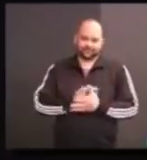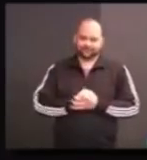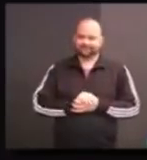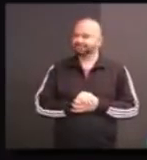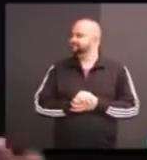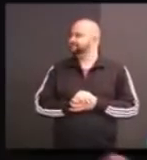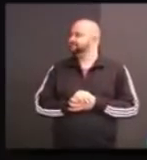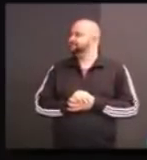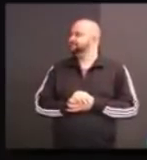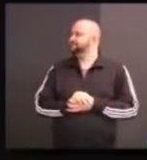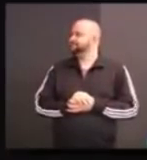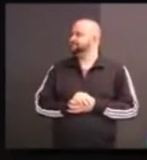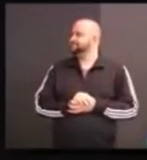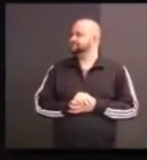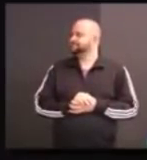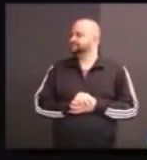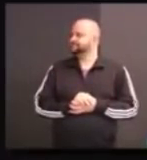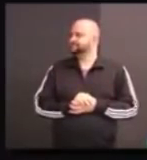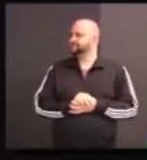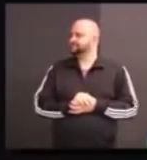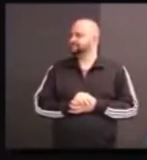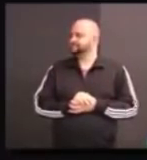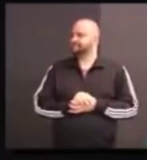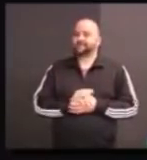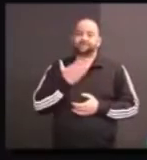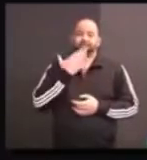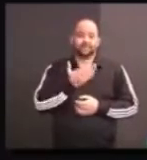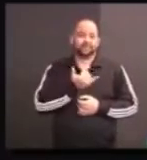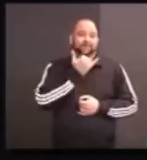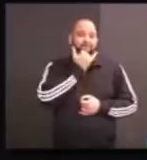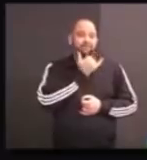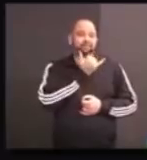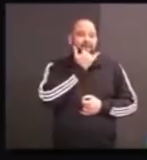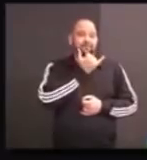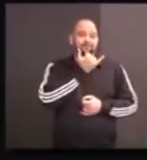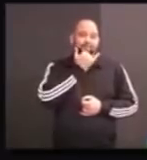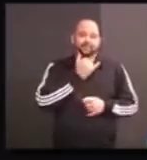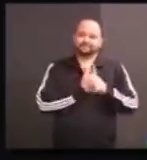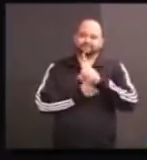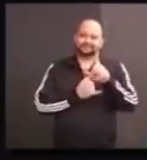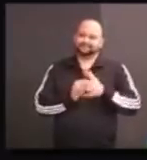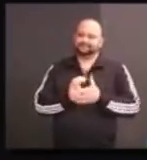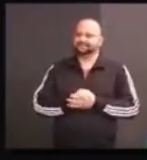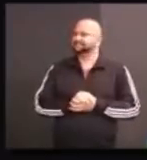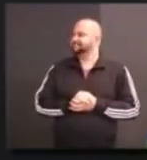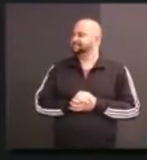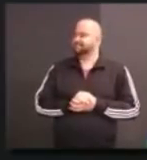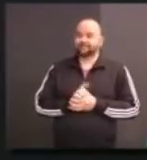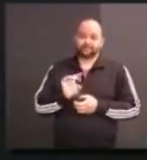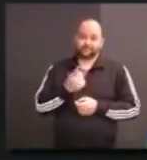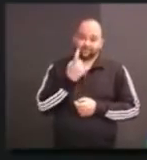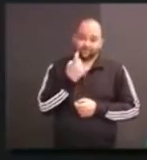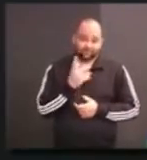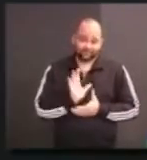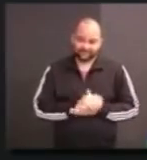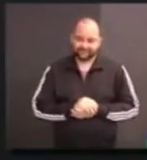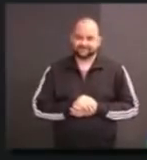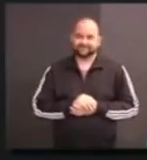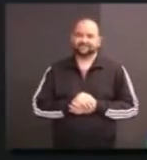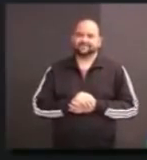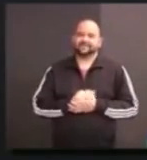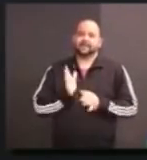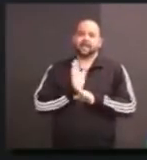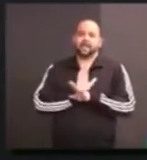Eu também não sou homem que está pedindo perdão, perdão, perdão, perdão, não. É um só. E